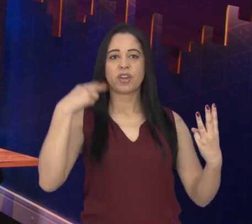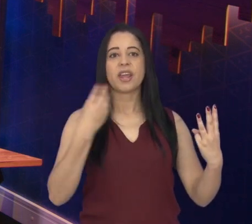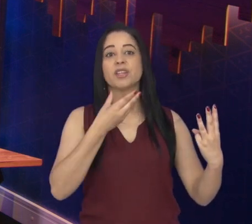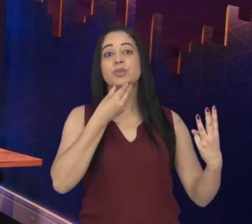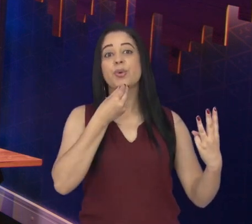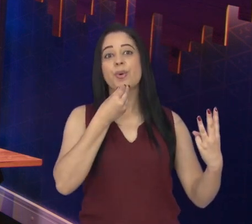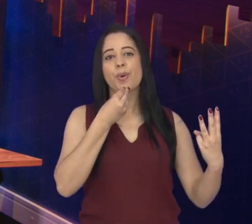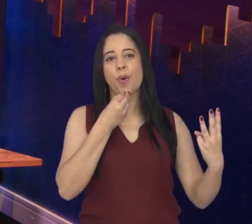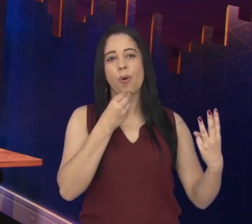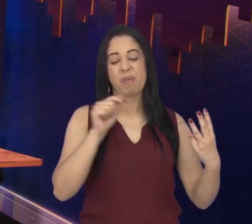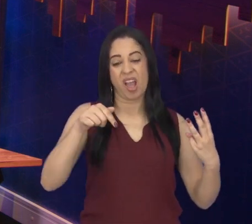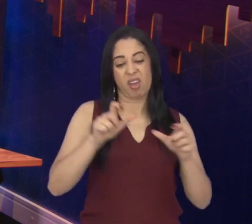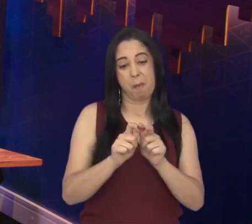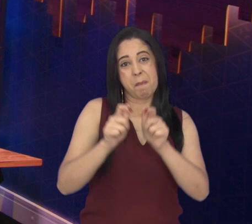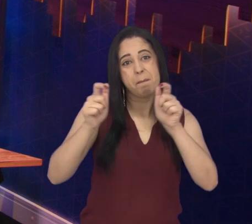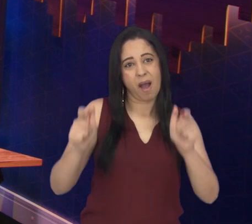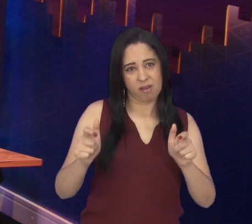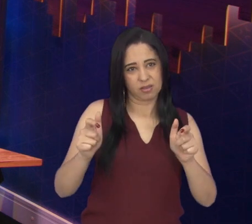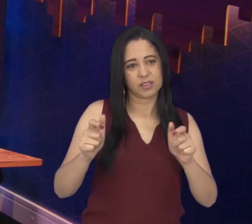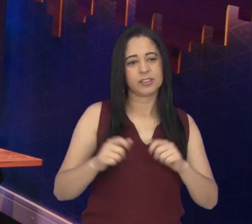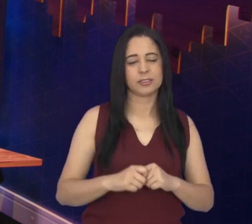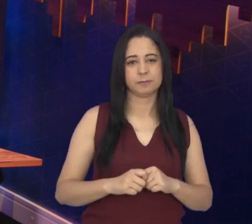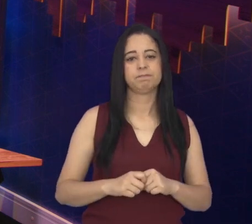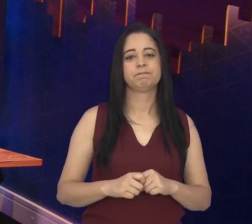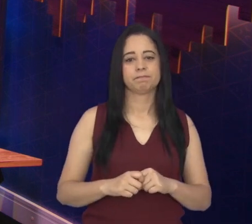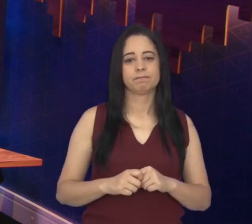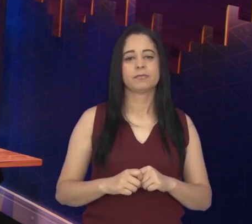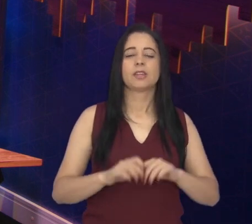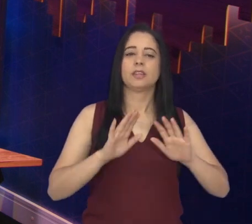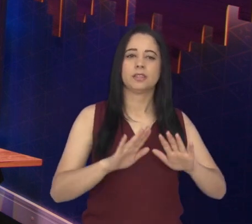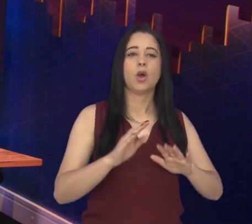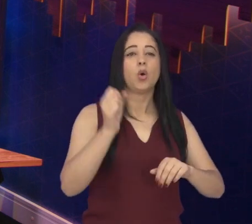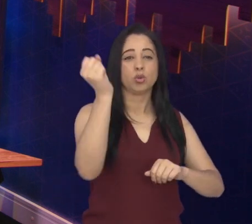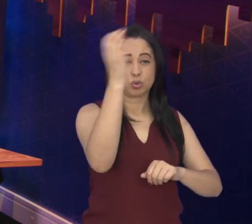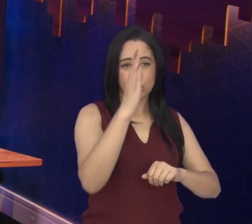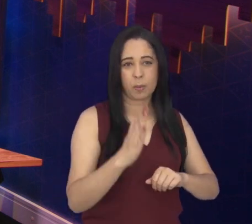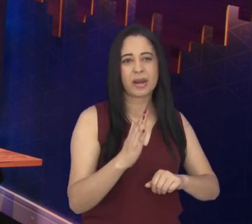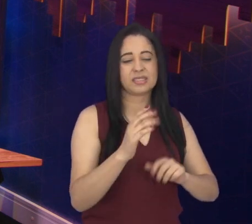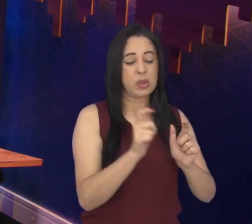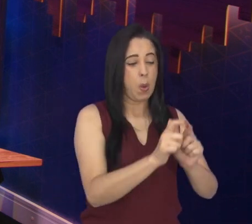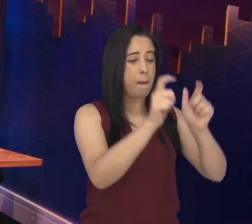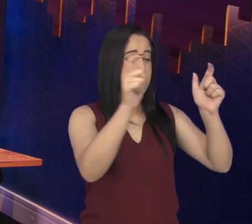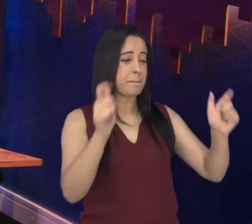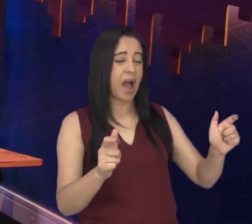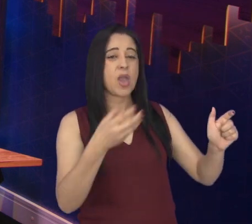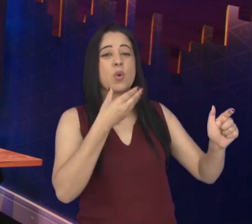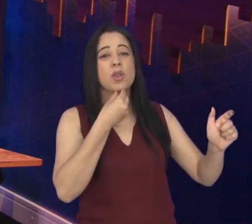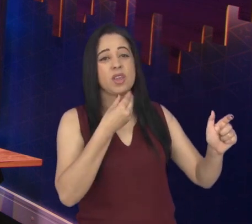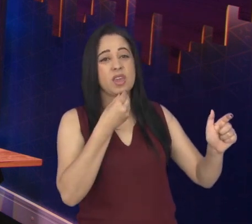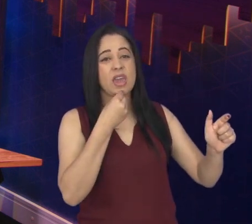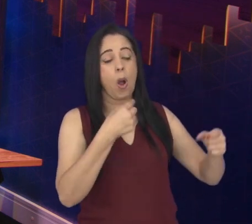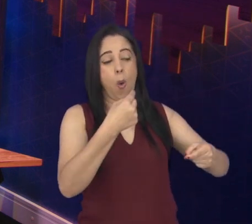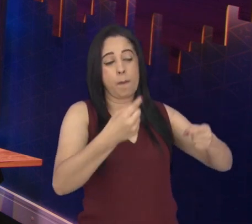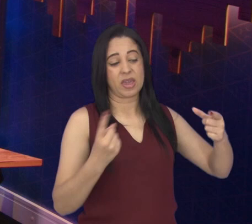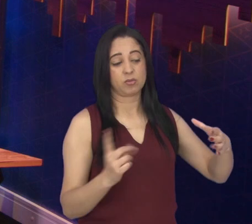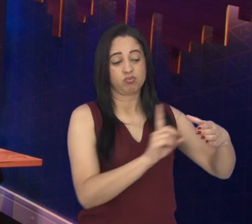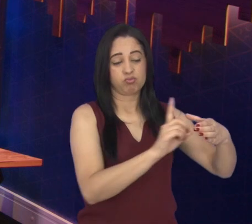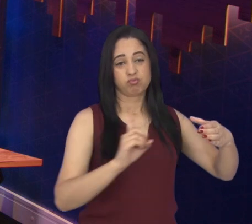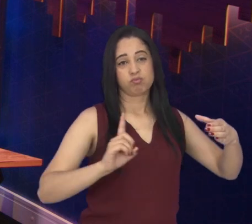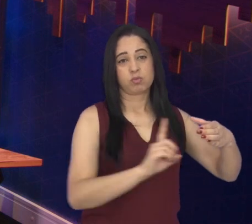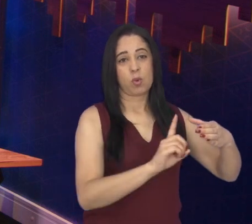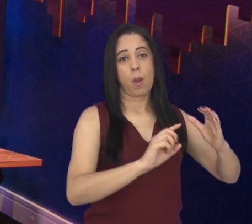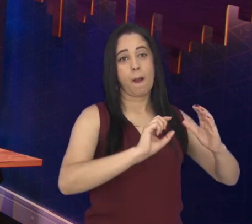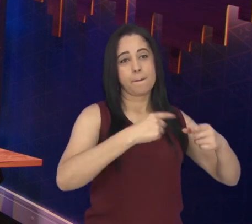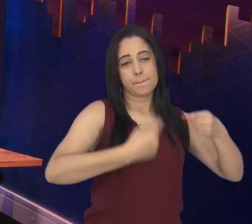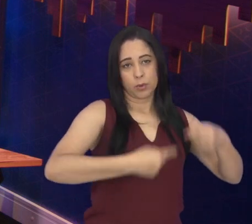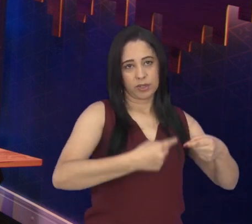21, então a gente tem uma maioria de homens, e isso se repete no nosso país, em que, né, em cargos políticos a gente tem uma